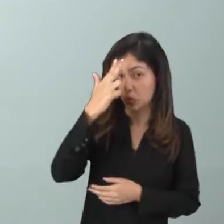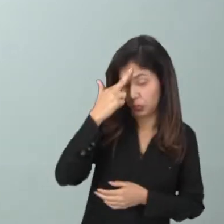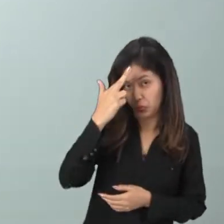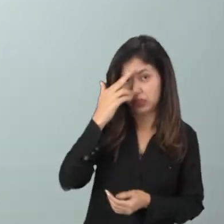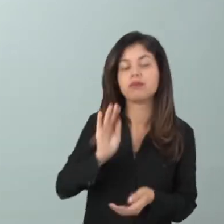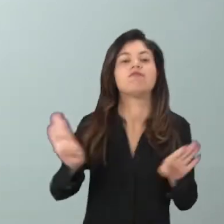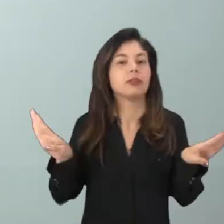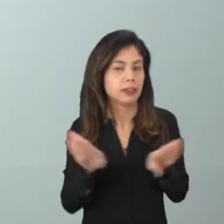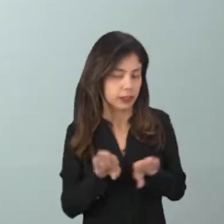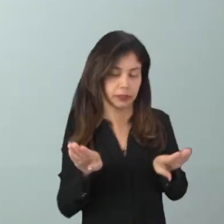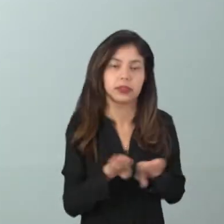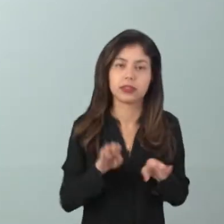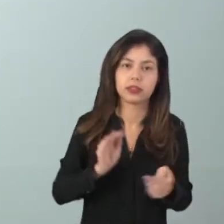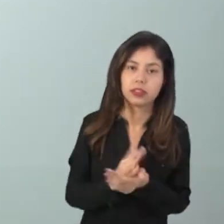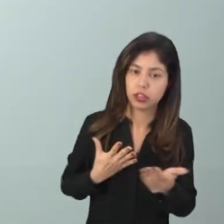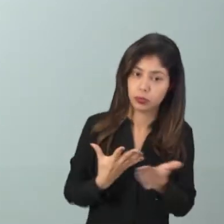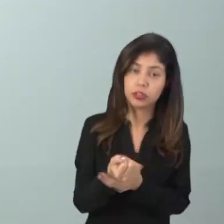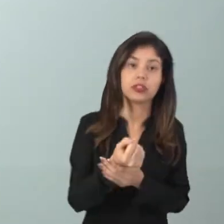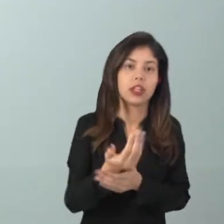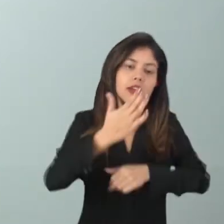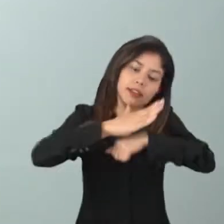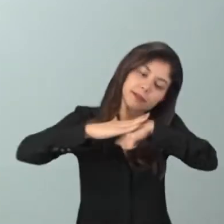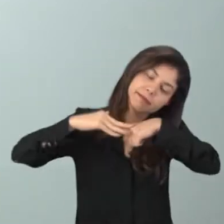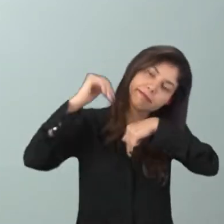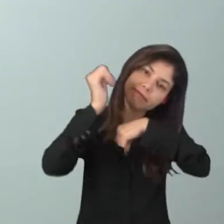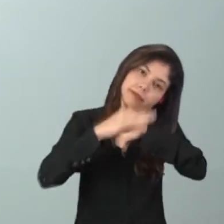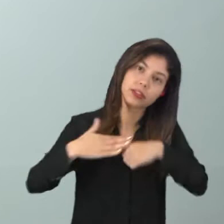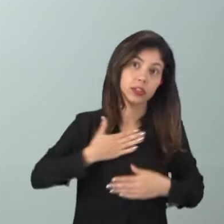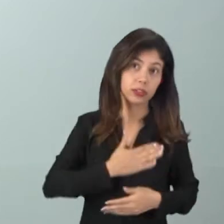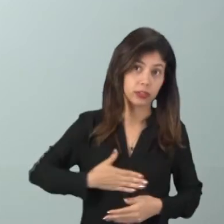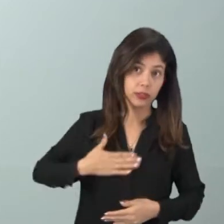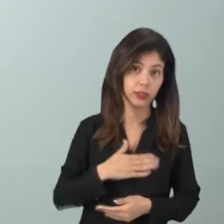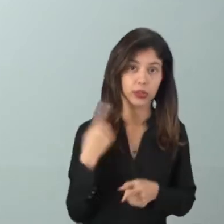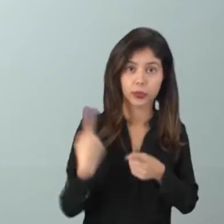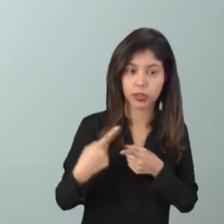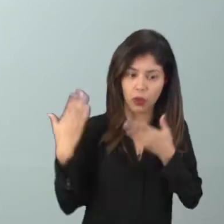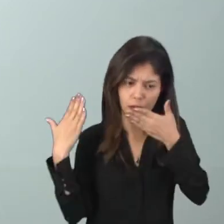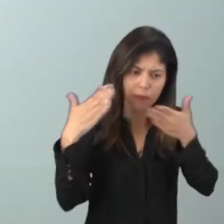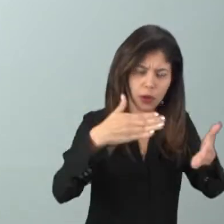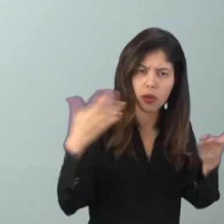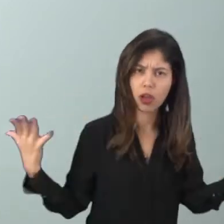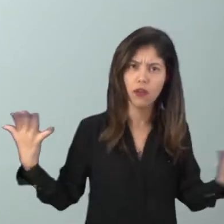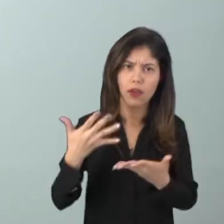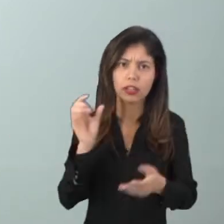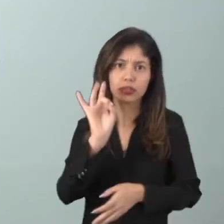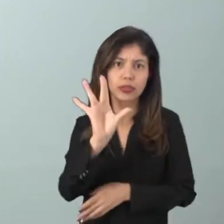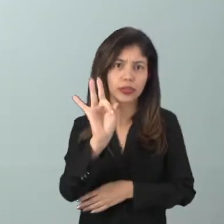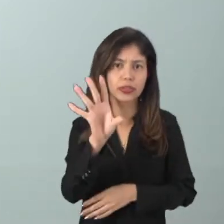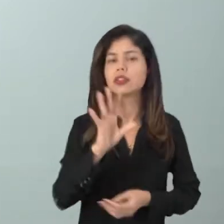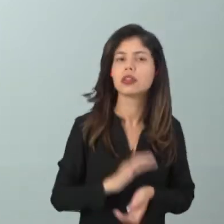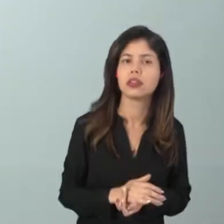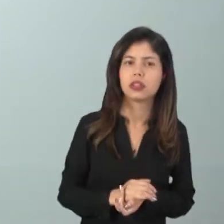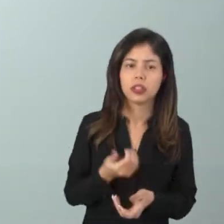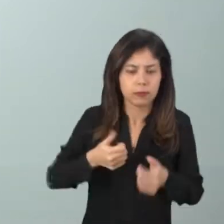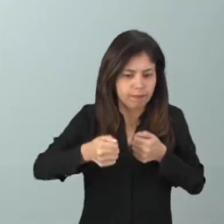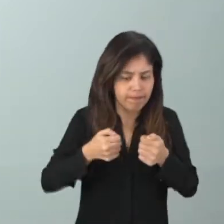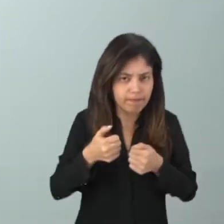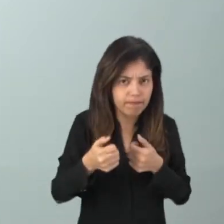e também de buscar aquele carinho que o pai tanto gostava, porque o foco dela está exatamente nos